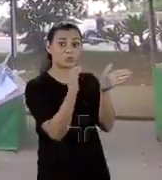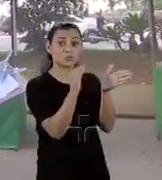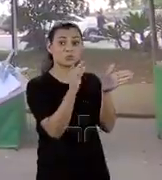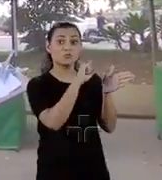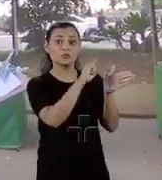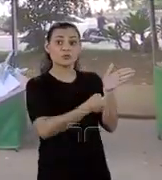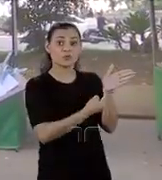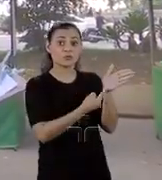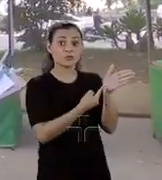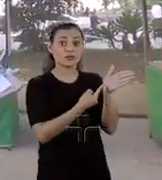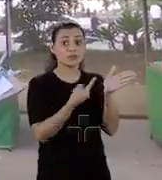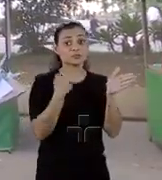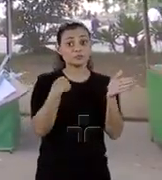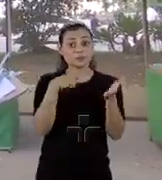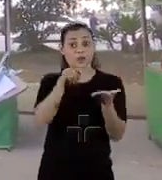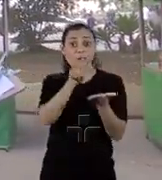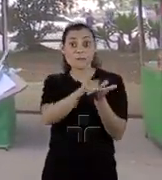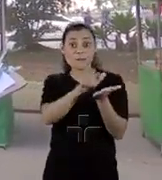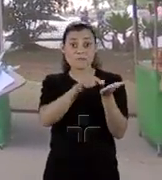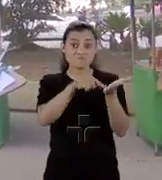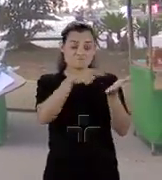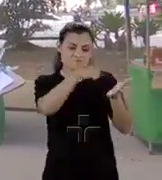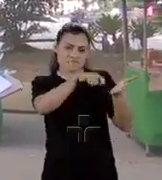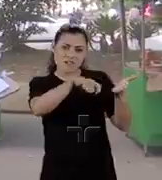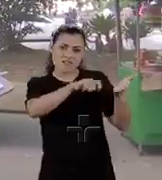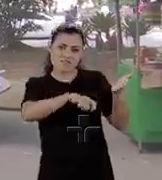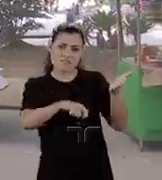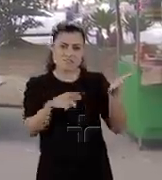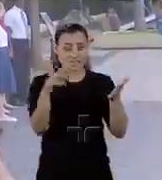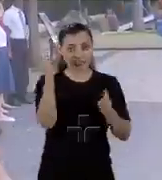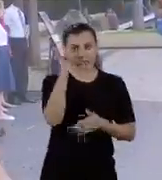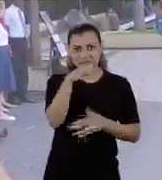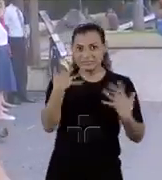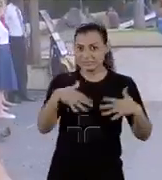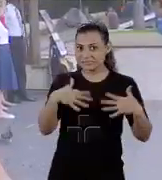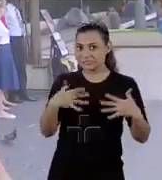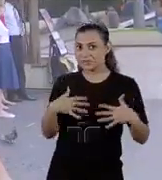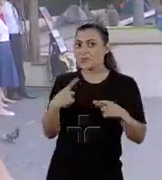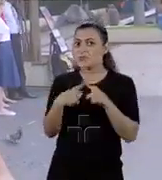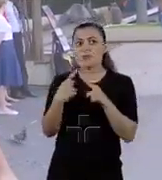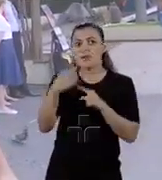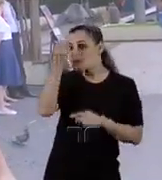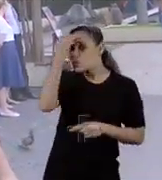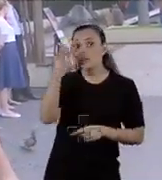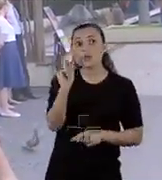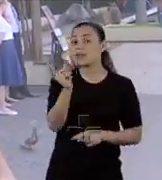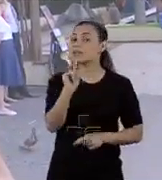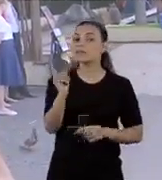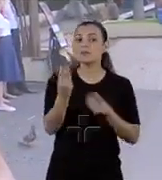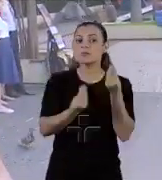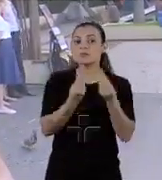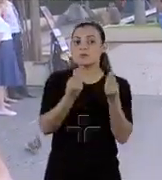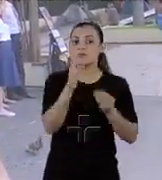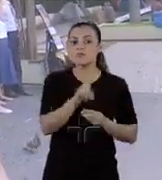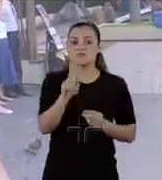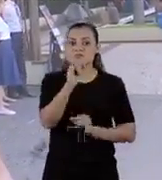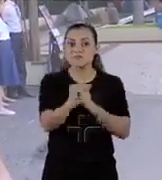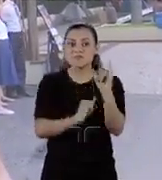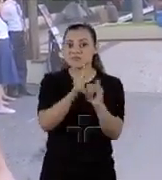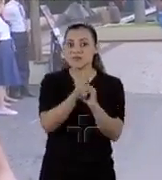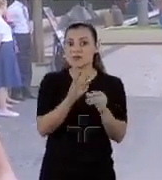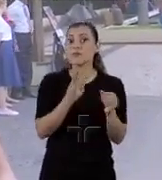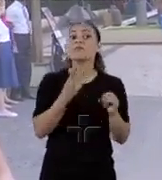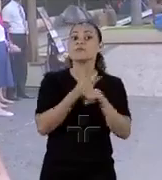Com a prancheta e a caneta na mão, a tarefa foi considerada difícil. Porque você não lembra, né? Geralmente você usa muito a internet, o